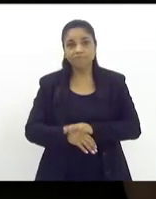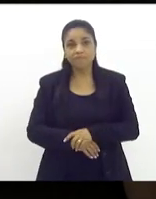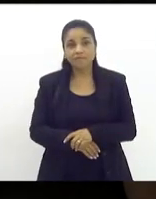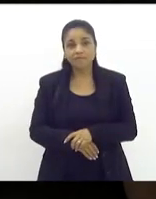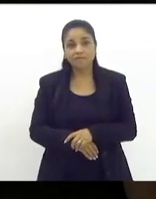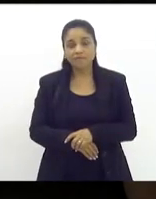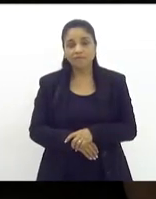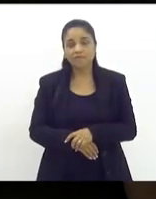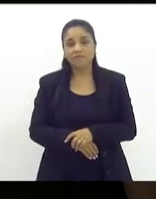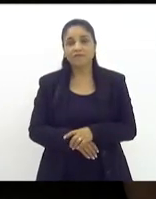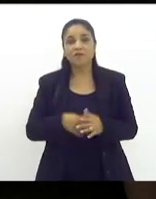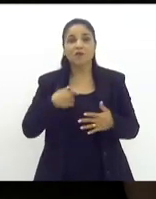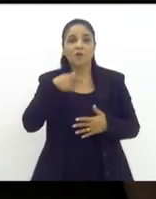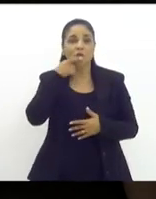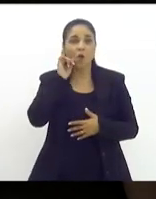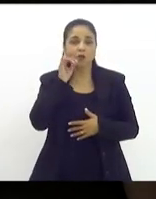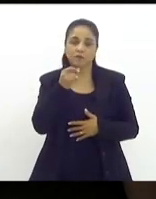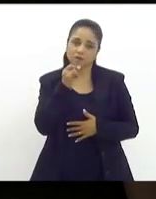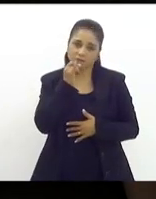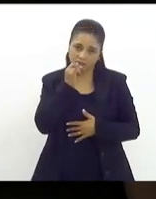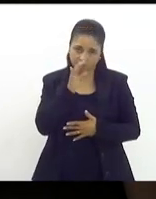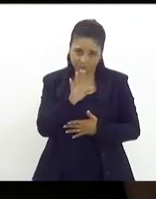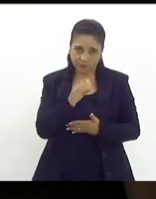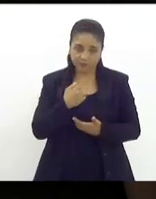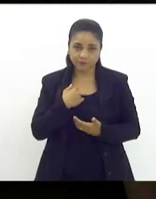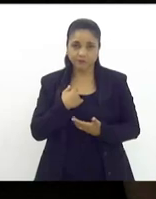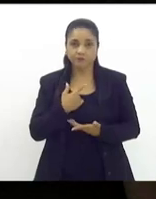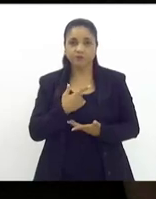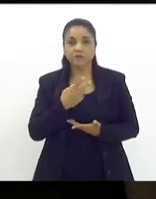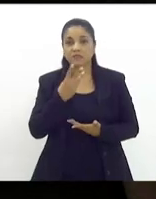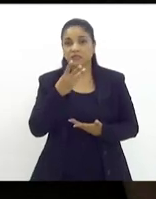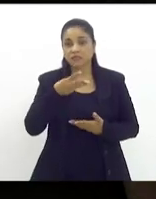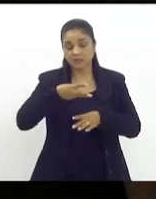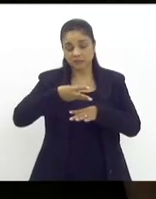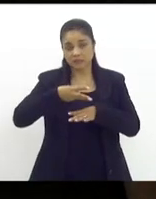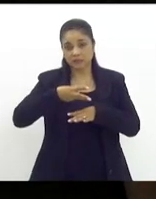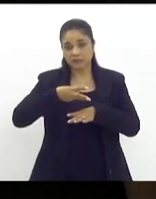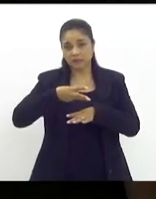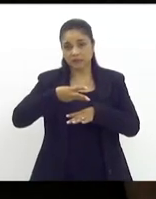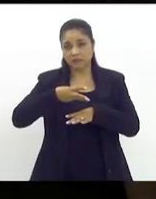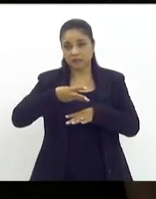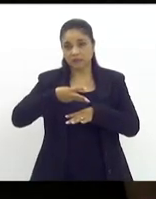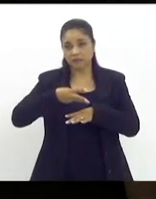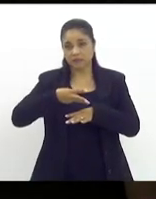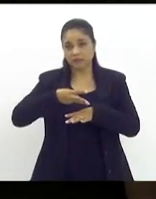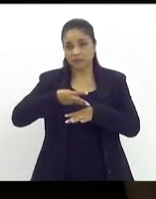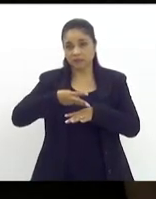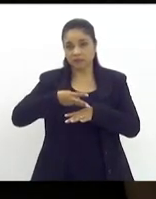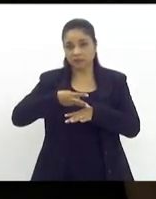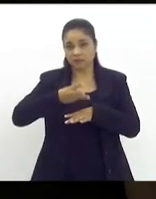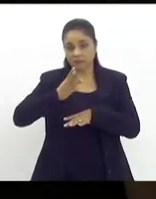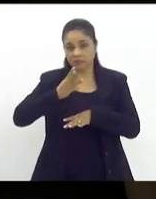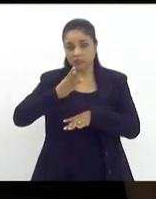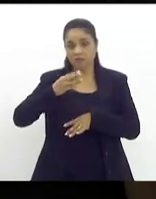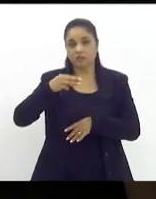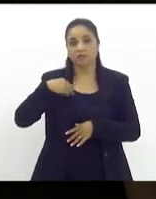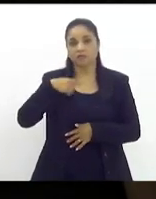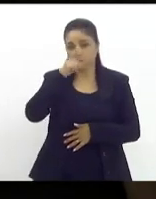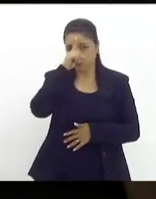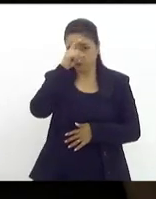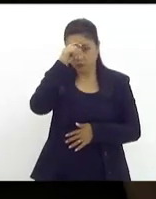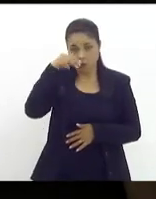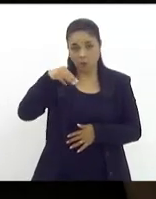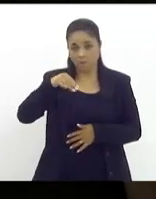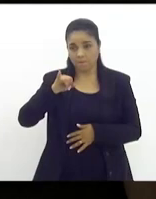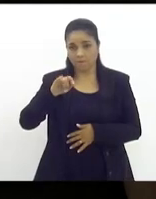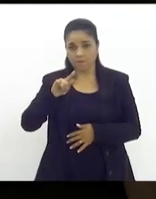Eu vivi ontem, por exemplo, fiquei lá 3 horas na emergência do Miguel Couto para